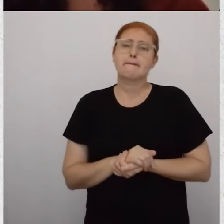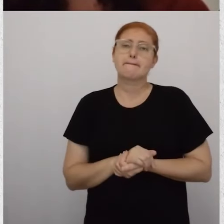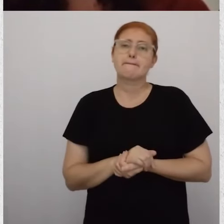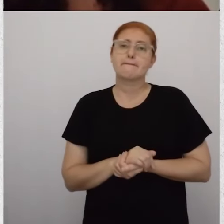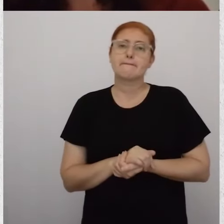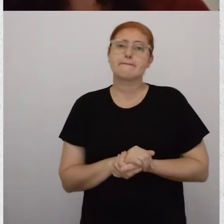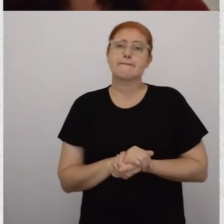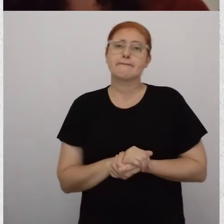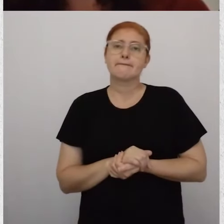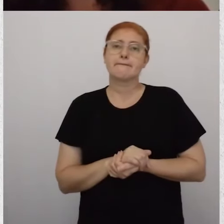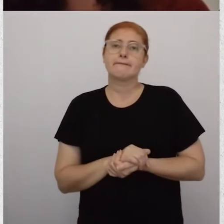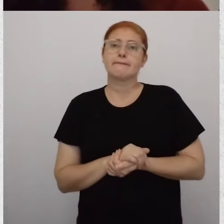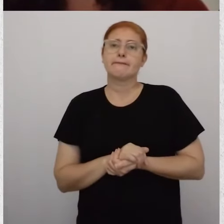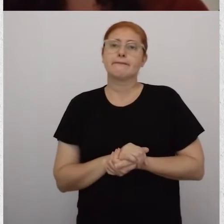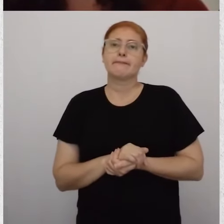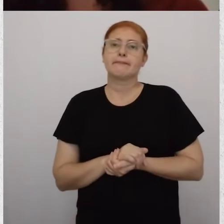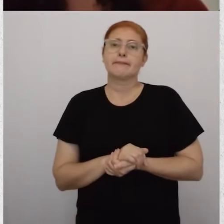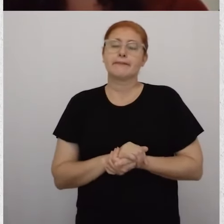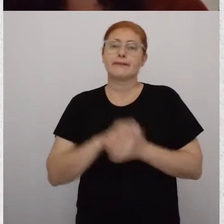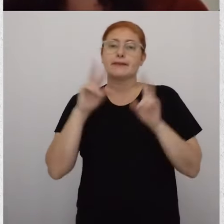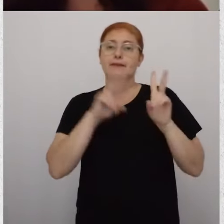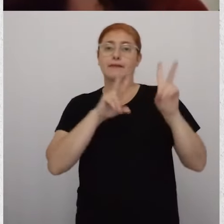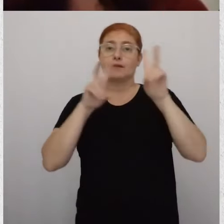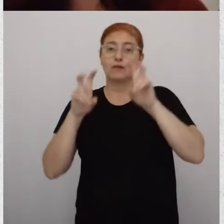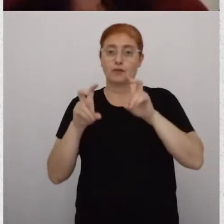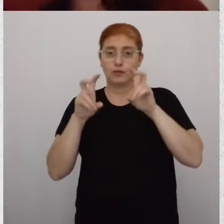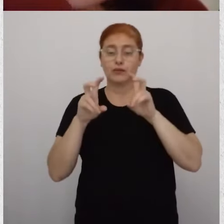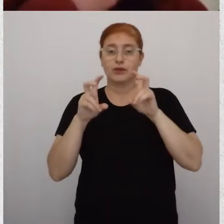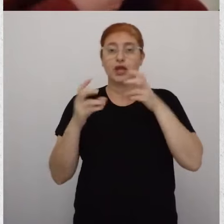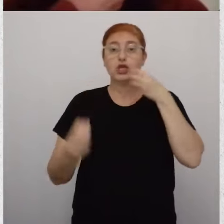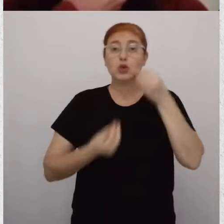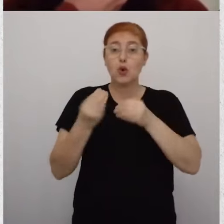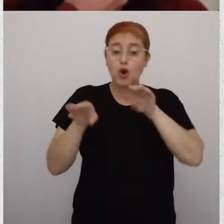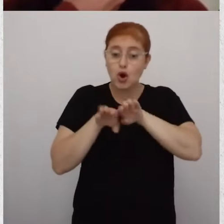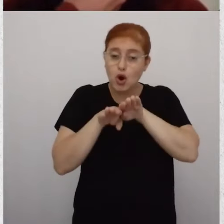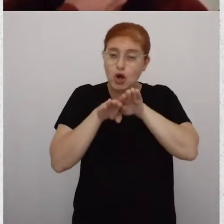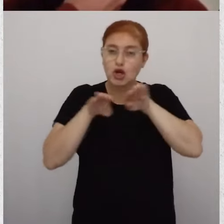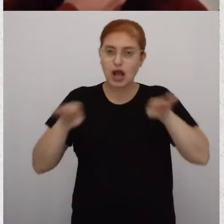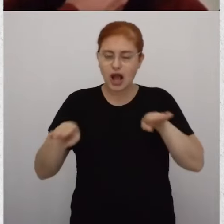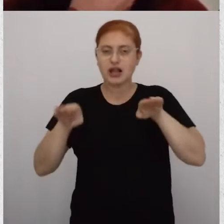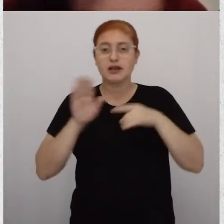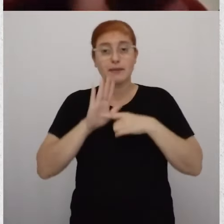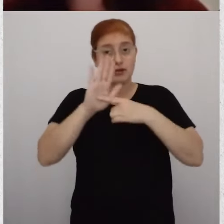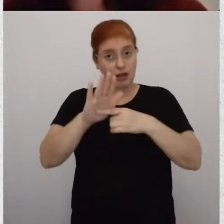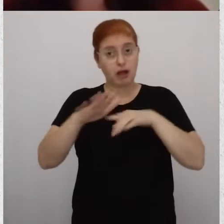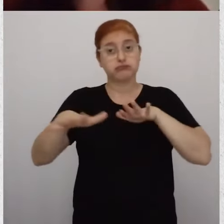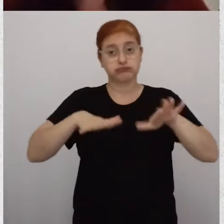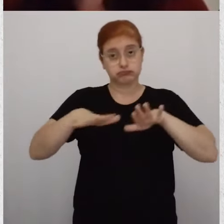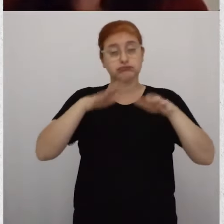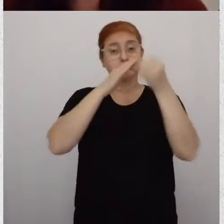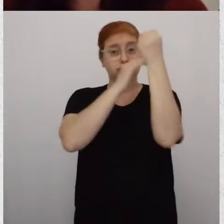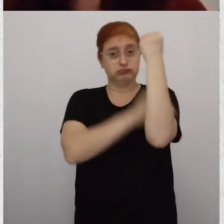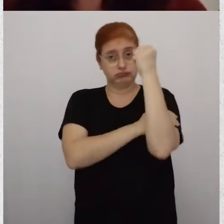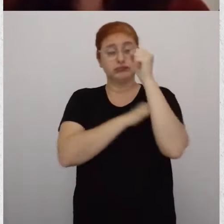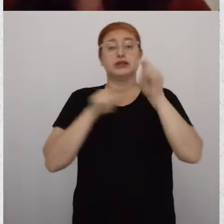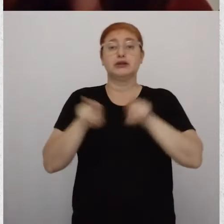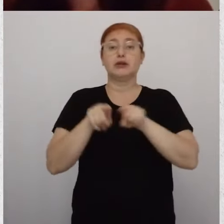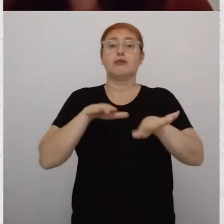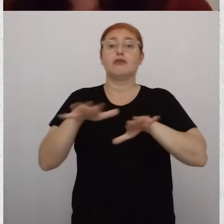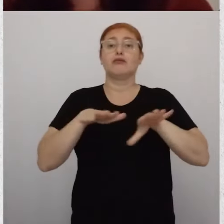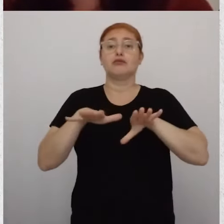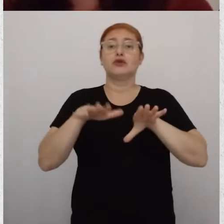uma questão na forma como a horizontalidade está colocada para os movimentos feministas e para os movimentos